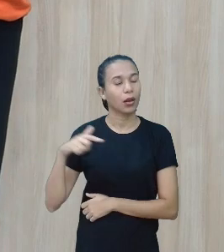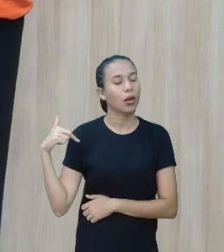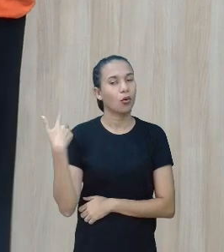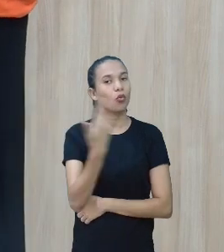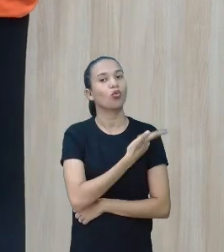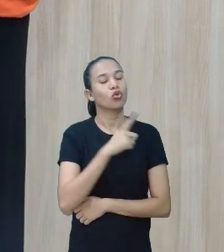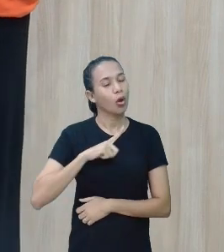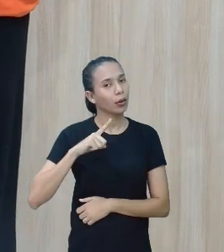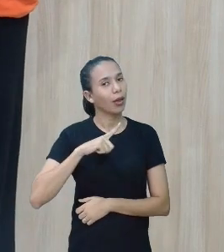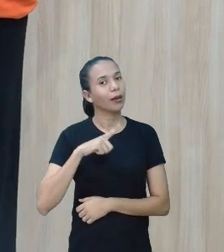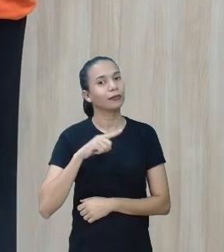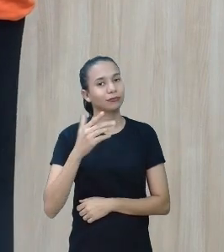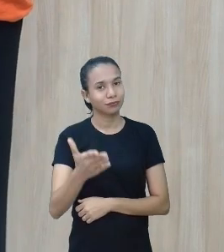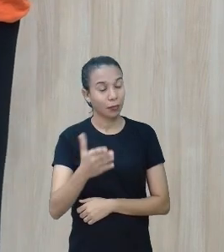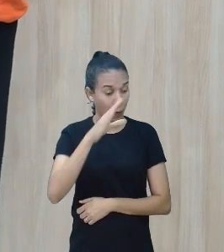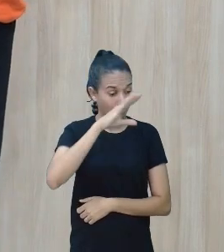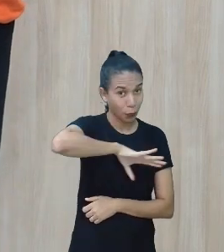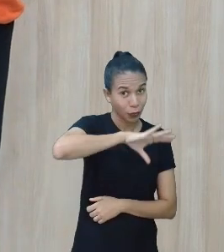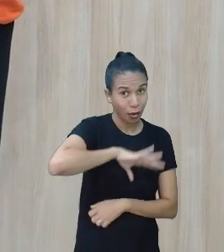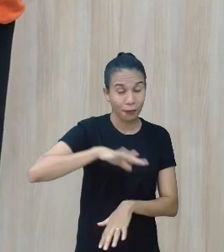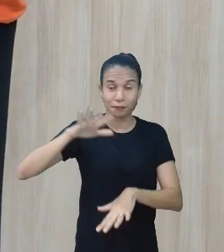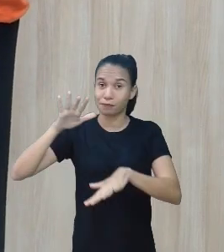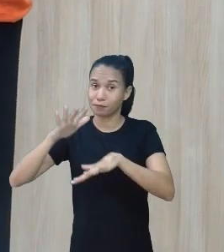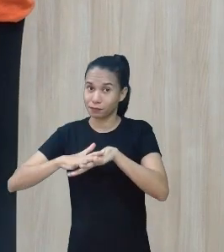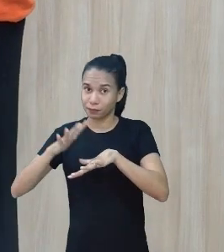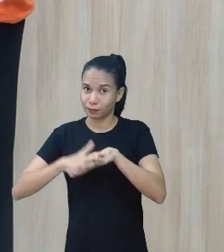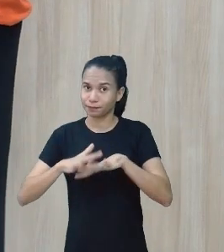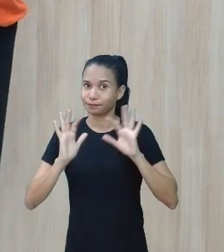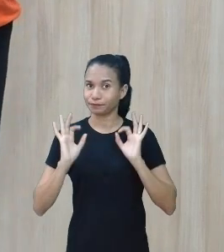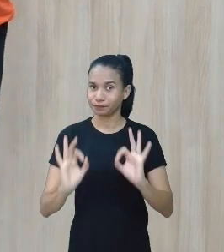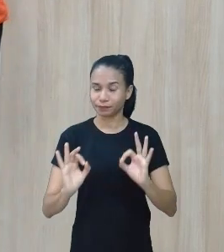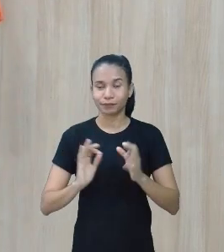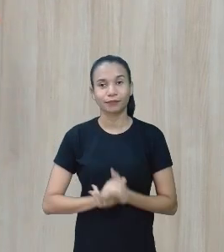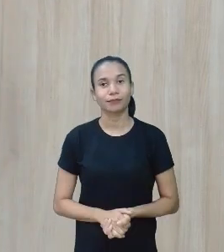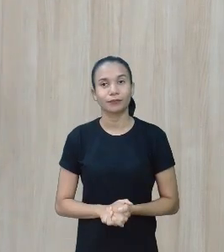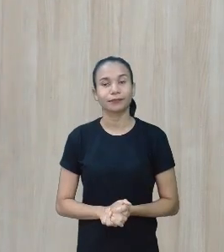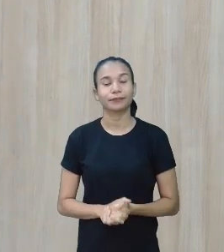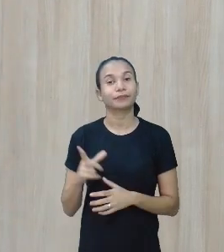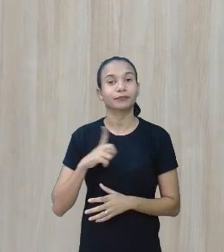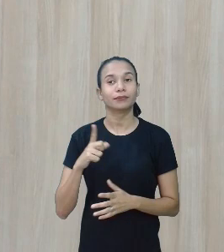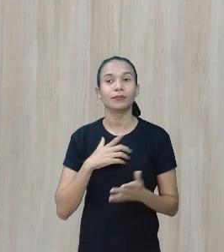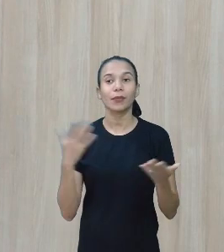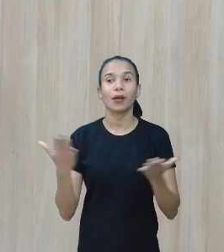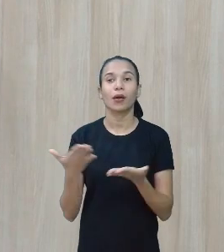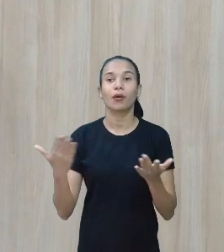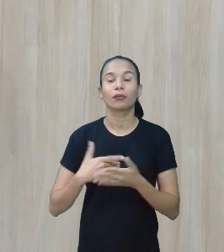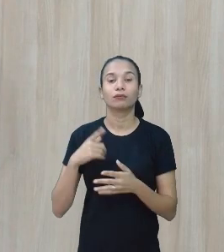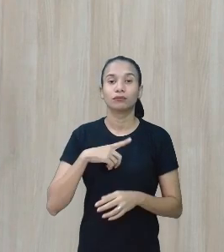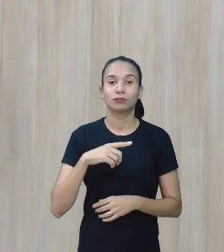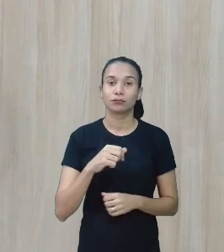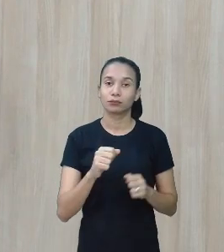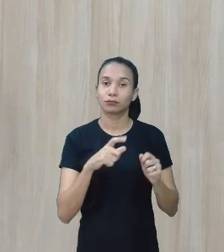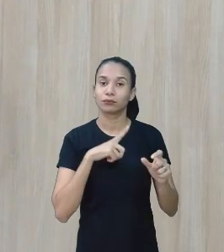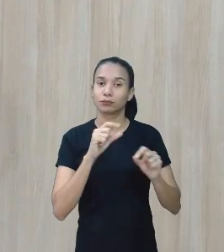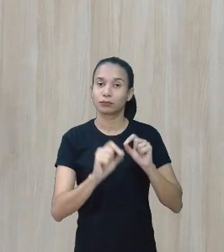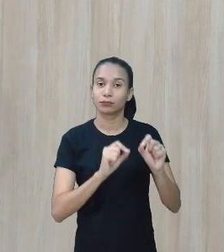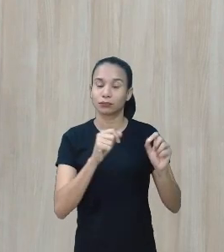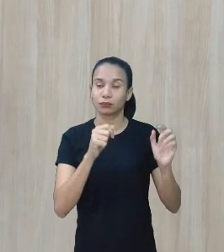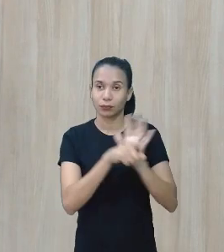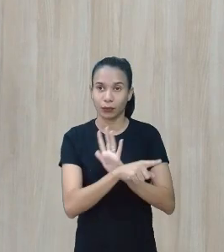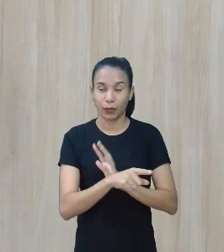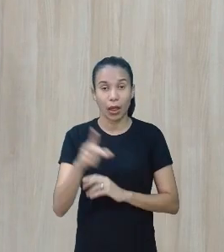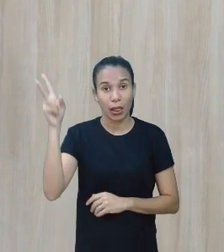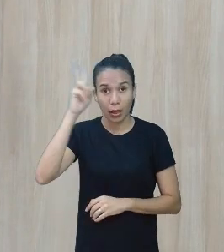garante isso aqui, tanto de português como de matemática, certo? Passando para a próxima